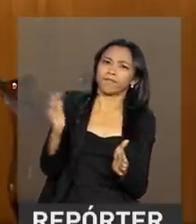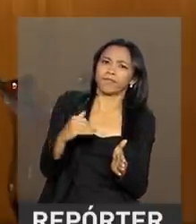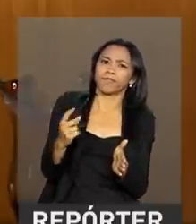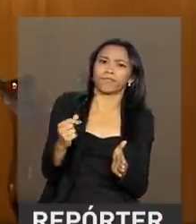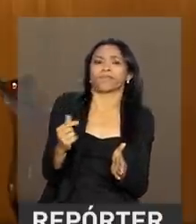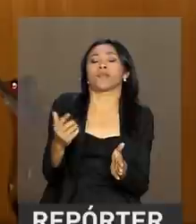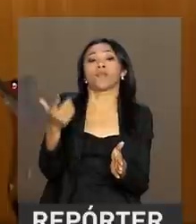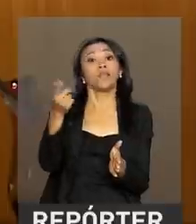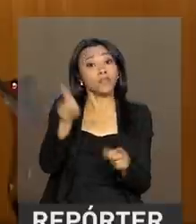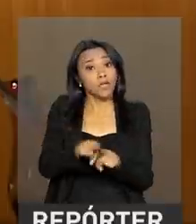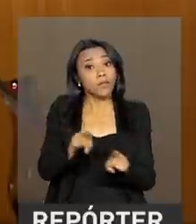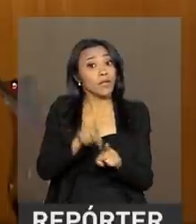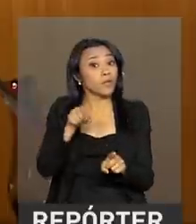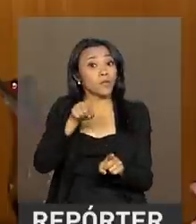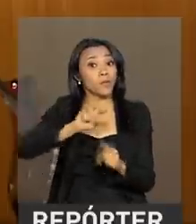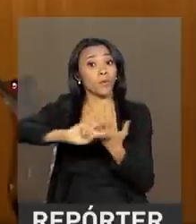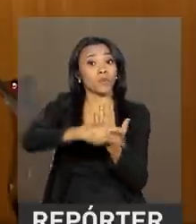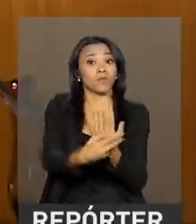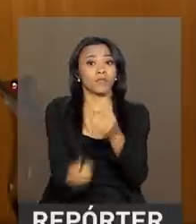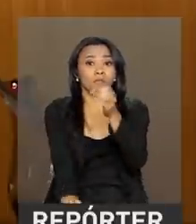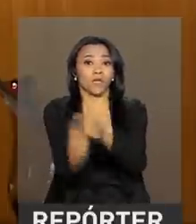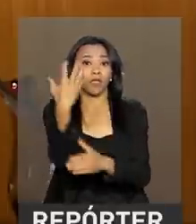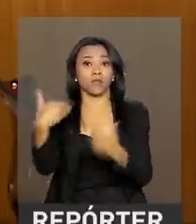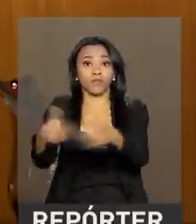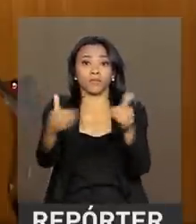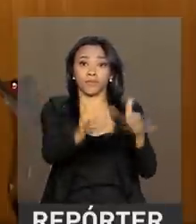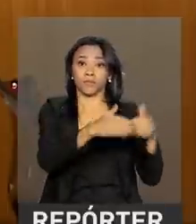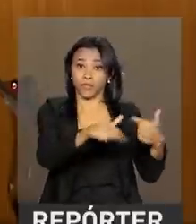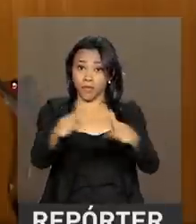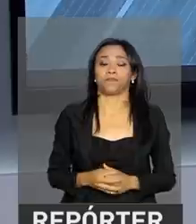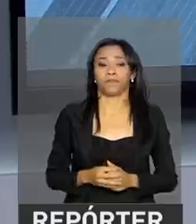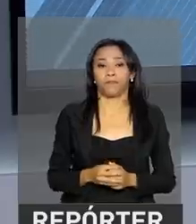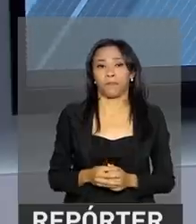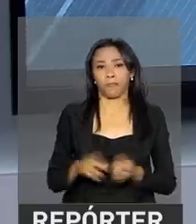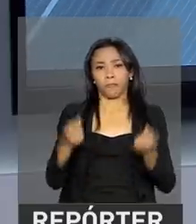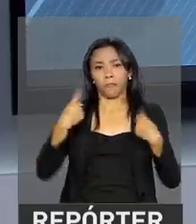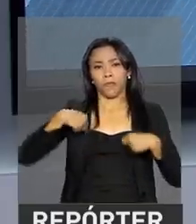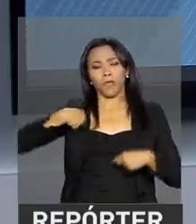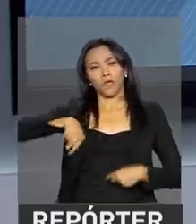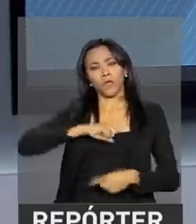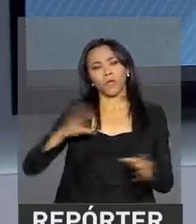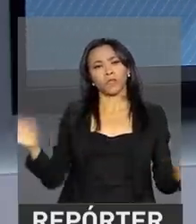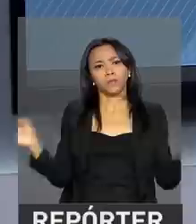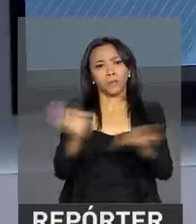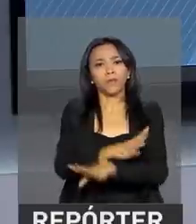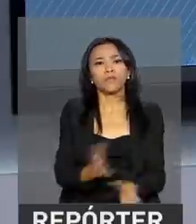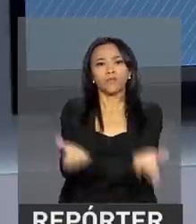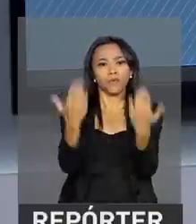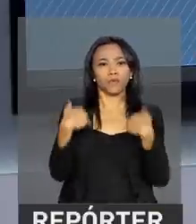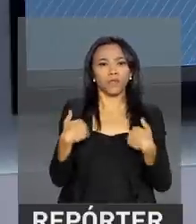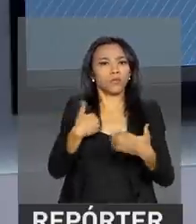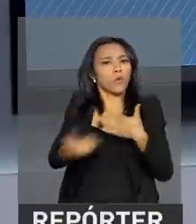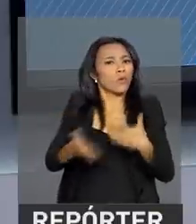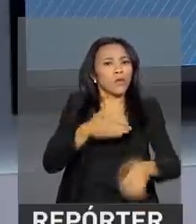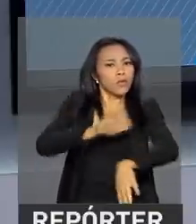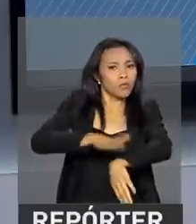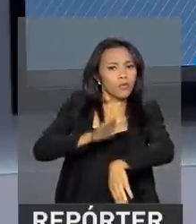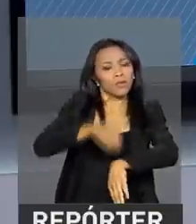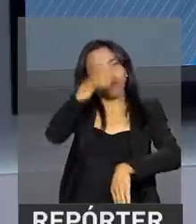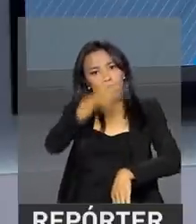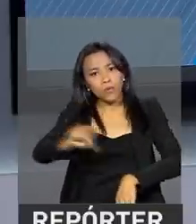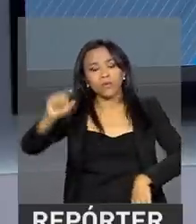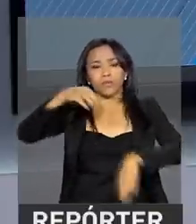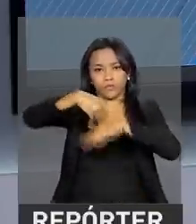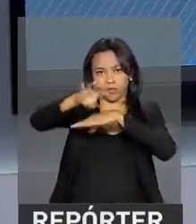criação de empregos e melhorar a renda do trabalhador brasileiro e nós ficamos por aqui voltamos a qualquer momento com